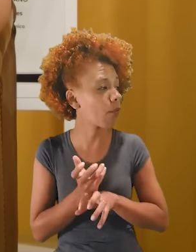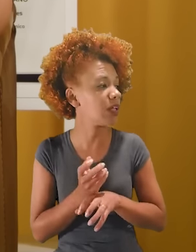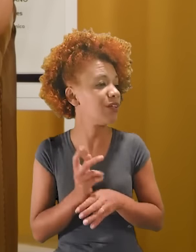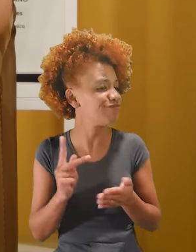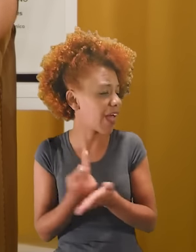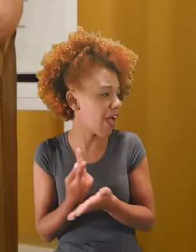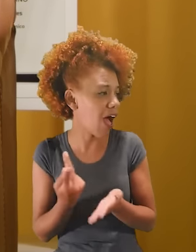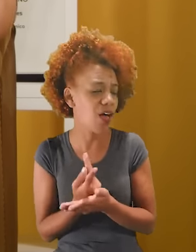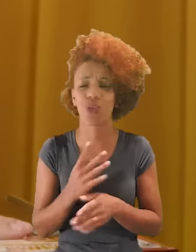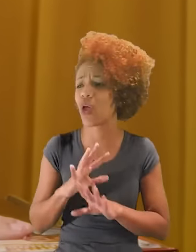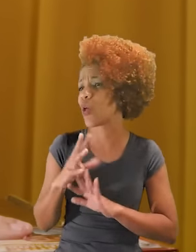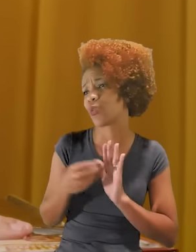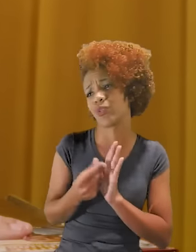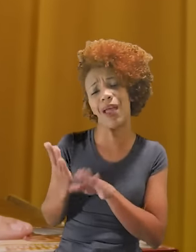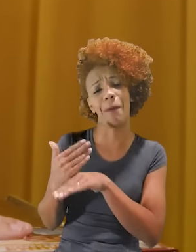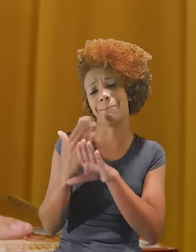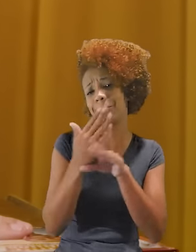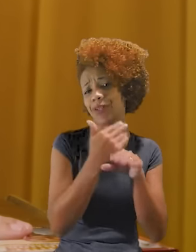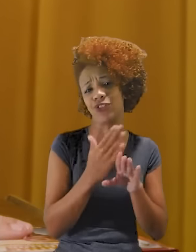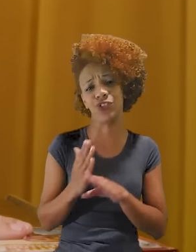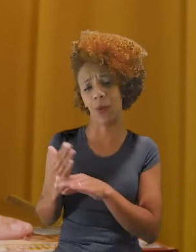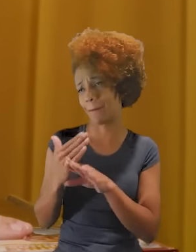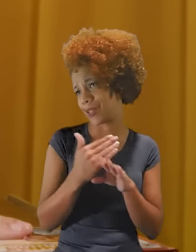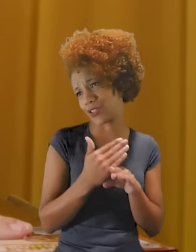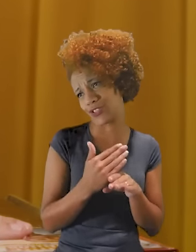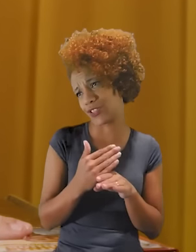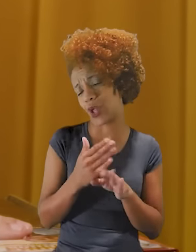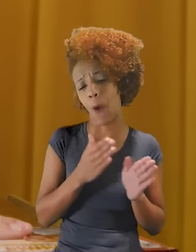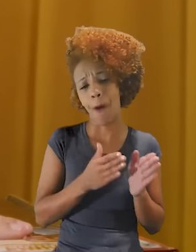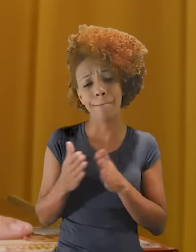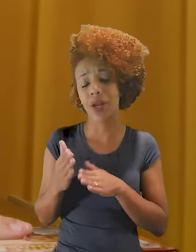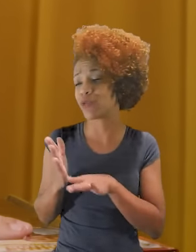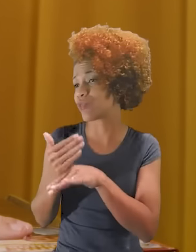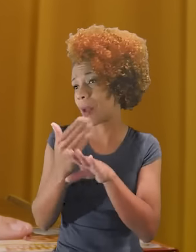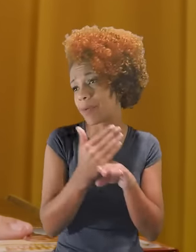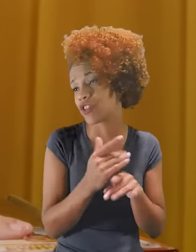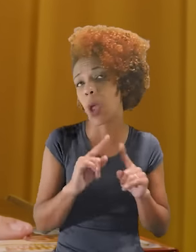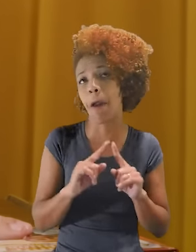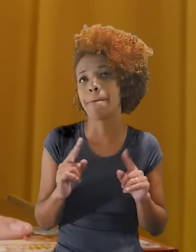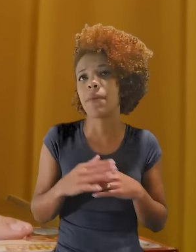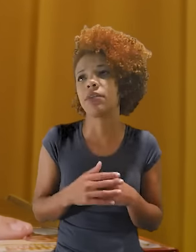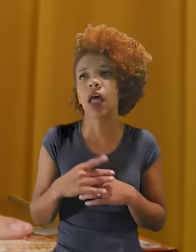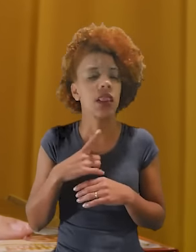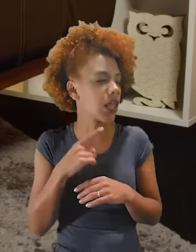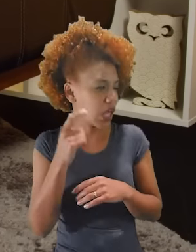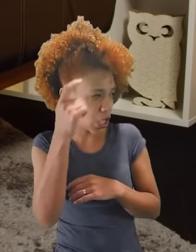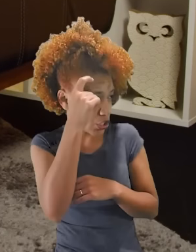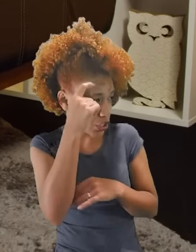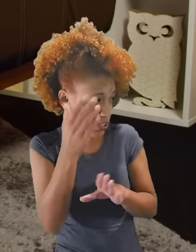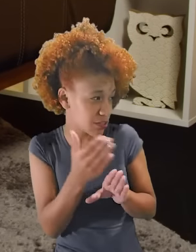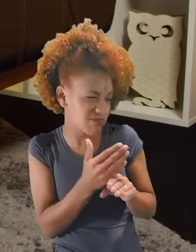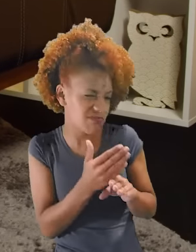exatamente. Um filme errado? Cara, tudo errado. Eles estavam perdidos, assim. Literalmente perdidos, cara. A Disney estava numa época que ela estava perdida, cara. É muito bom, se até a Disney estava perdida, fica